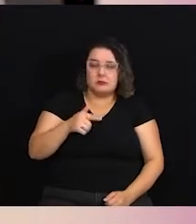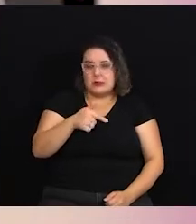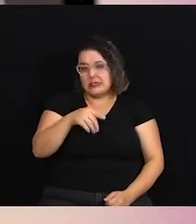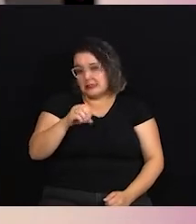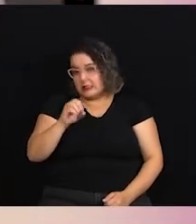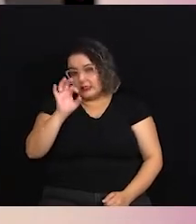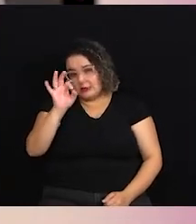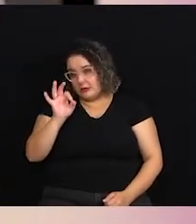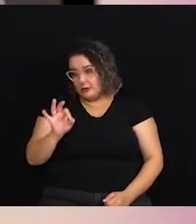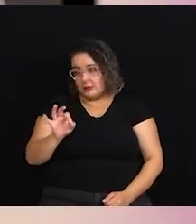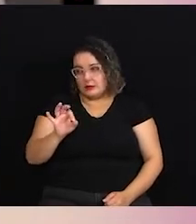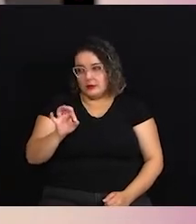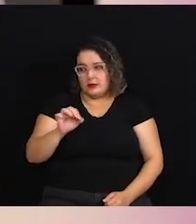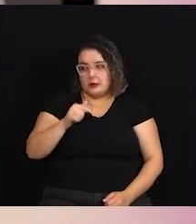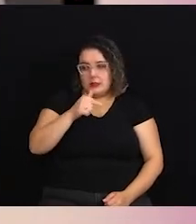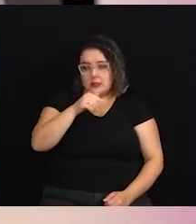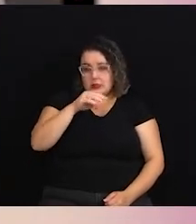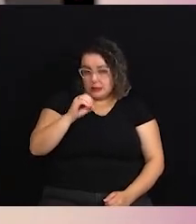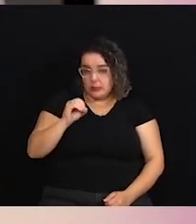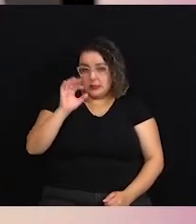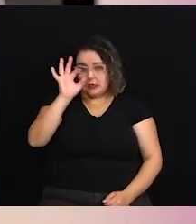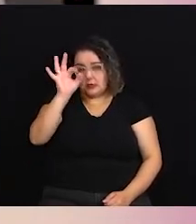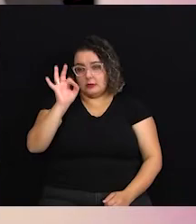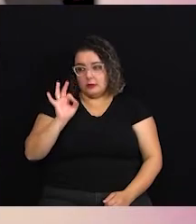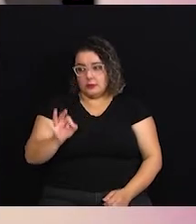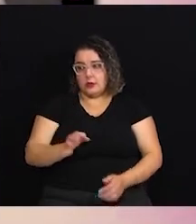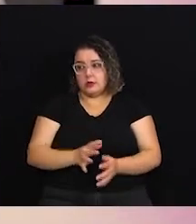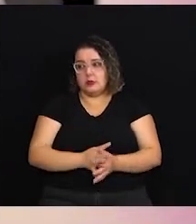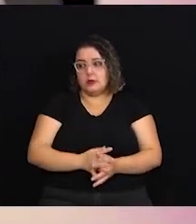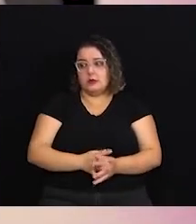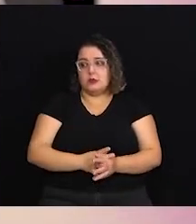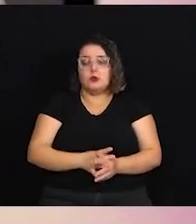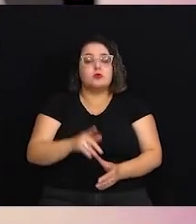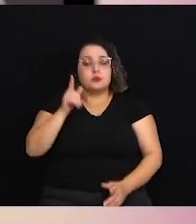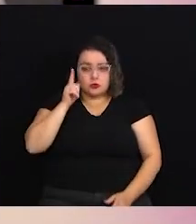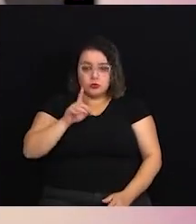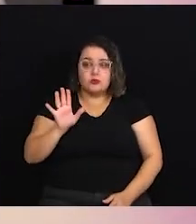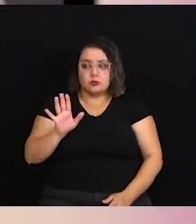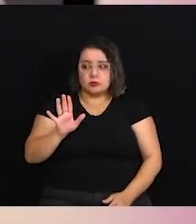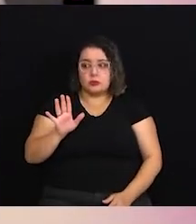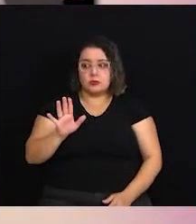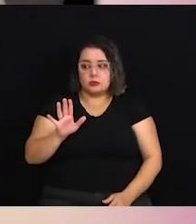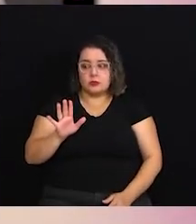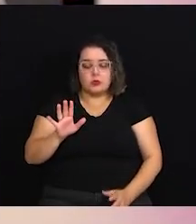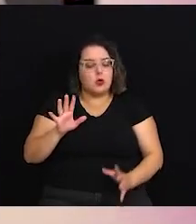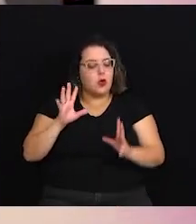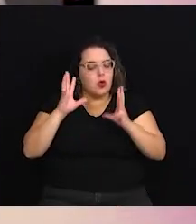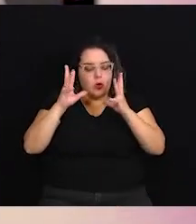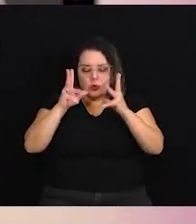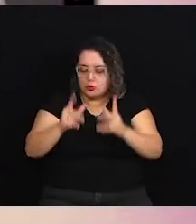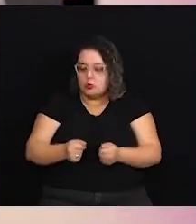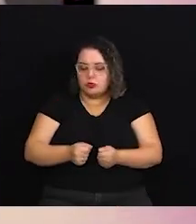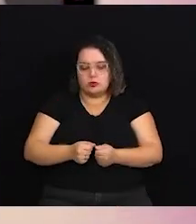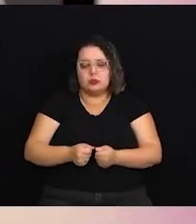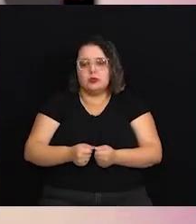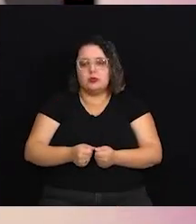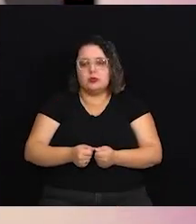setenta por cento 70 setenta por cento e setenta por cento dos pacientes ficam totalmente